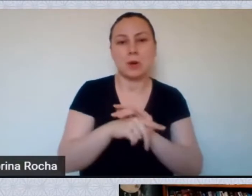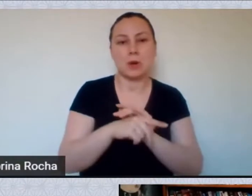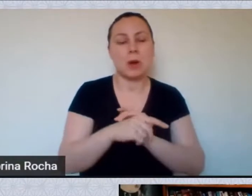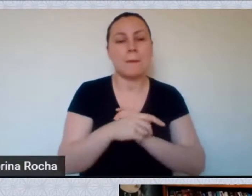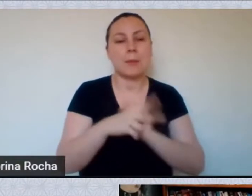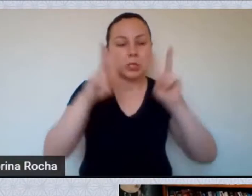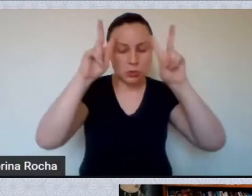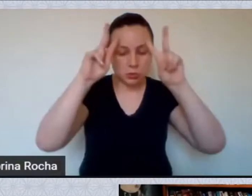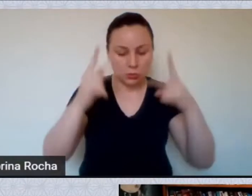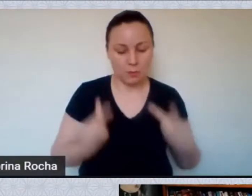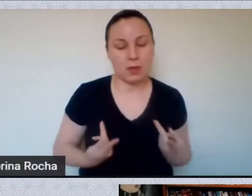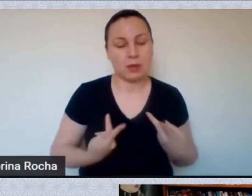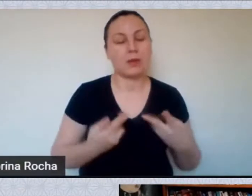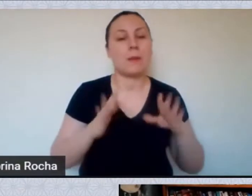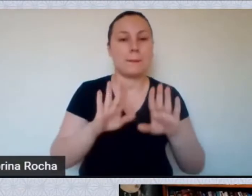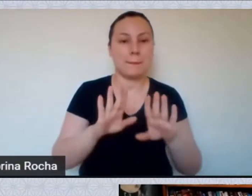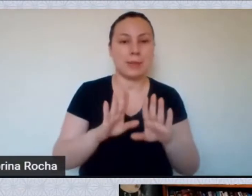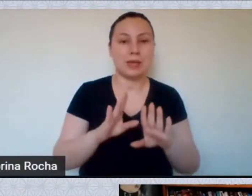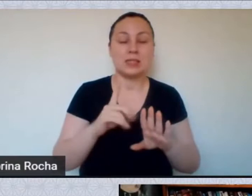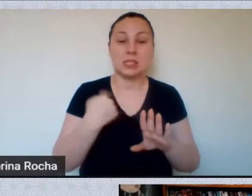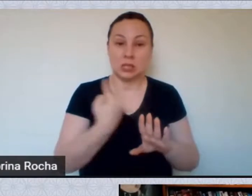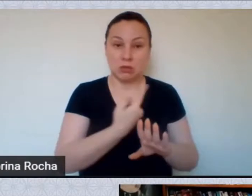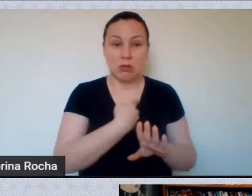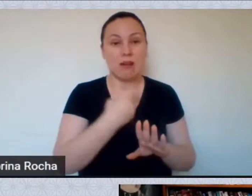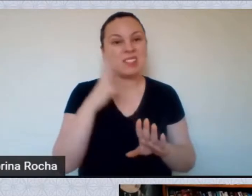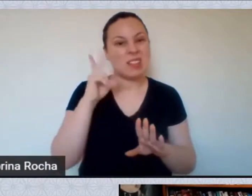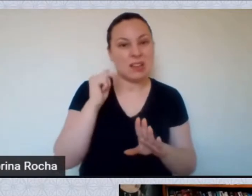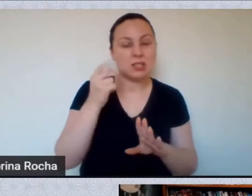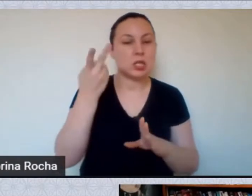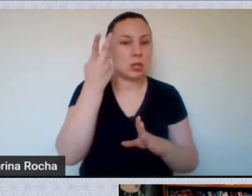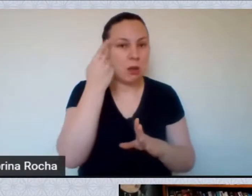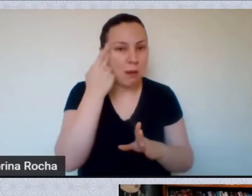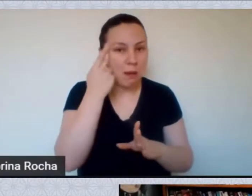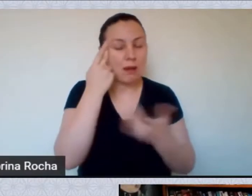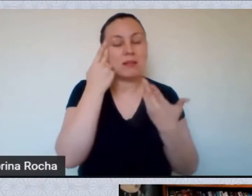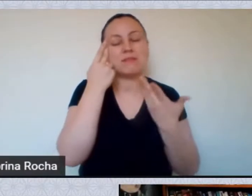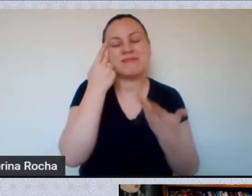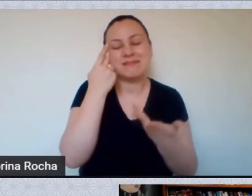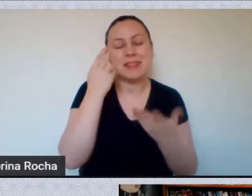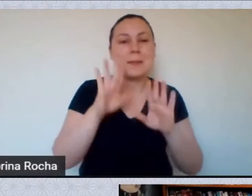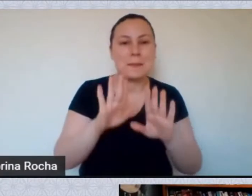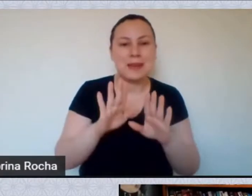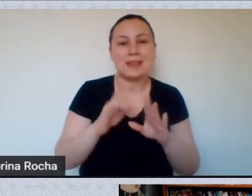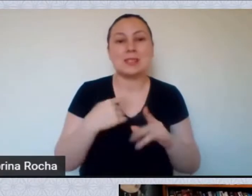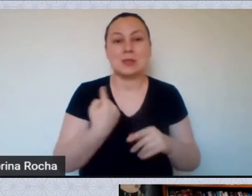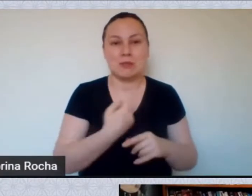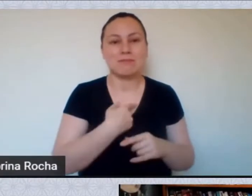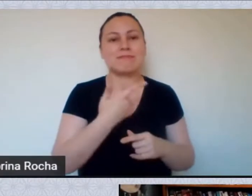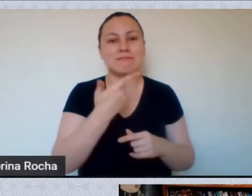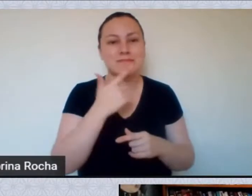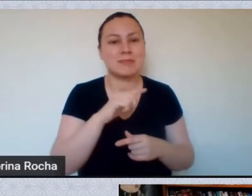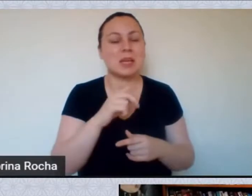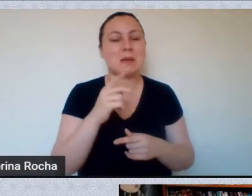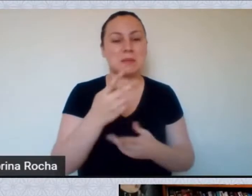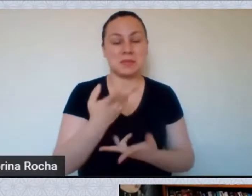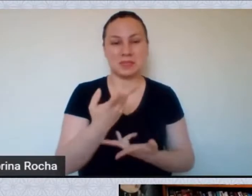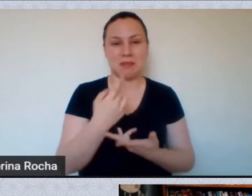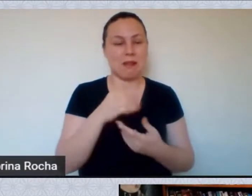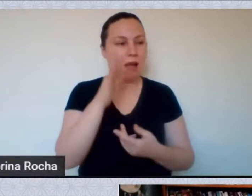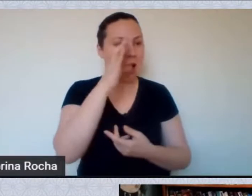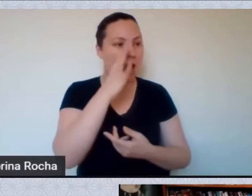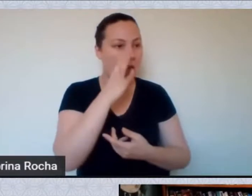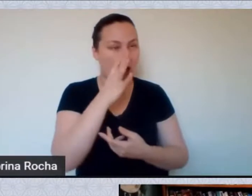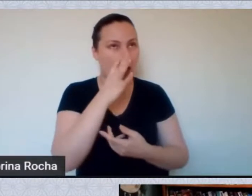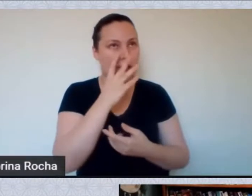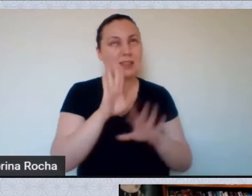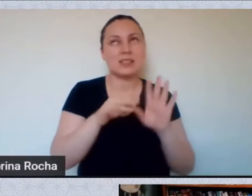criaturas curiosas com capacidade para maravilhar-se. Pode acontecer quando contemplamos as inúmeras estrelas no céu noturno, ou